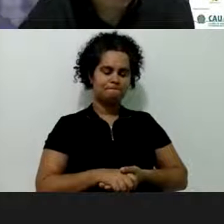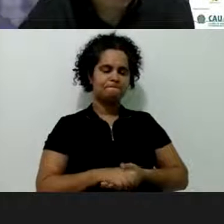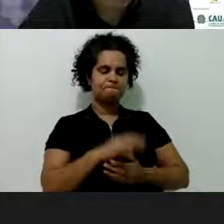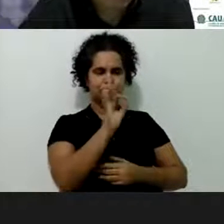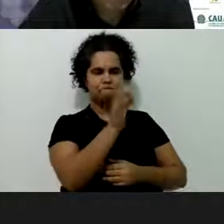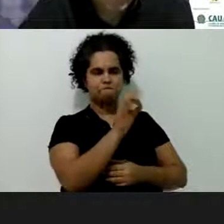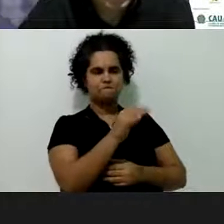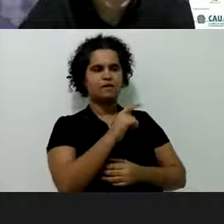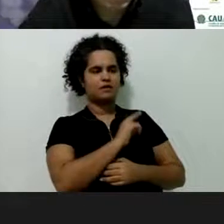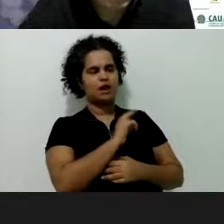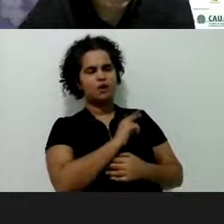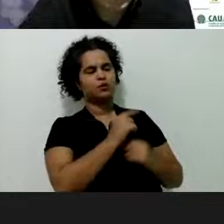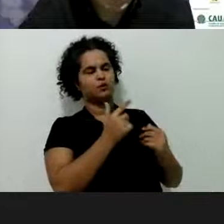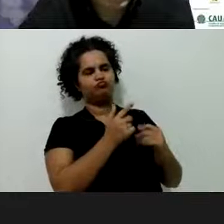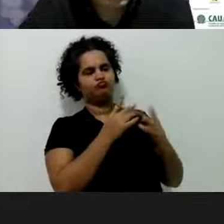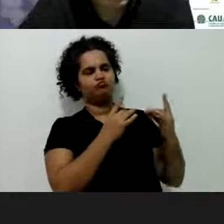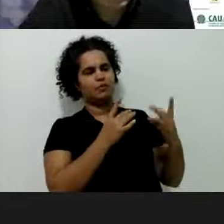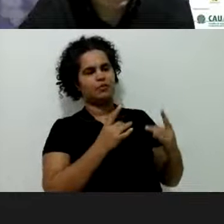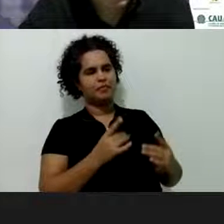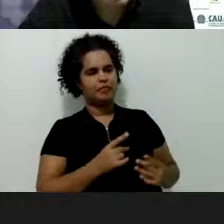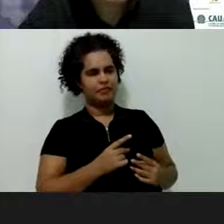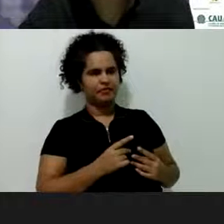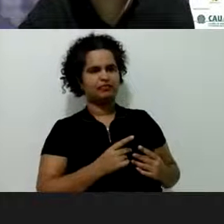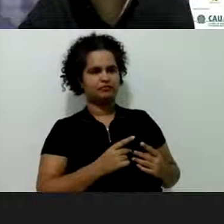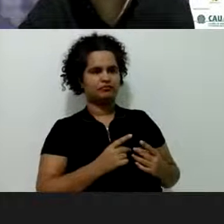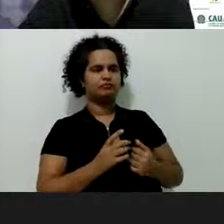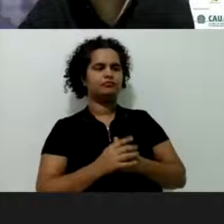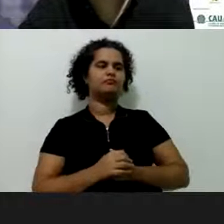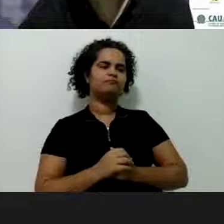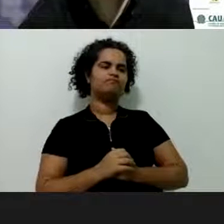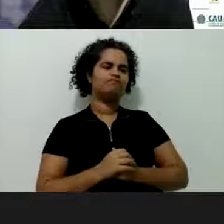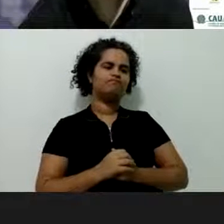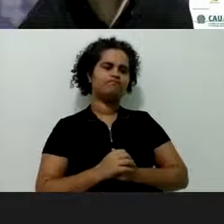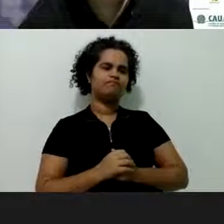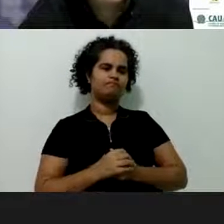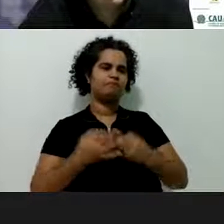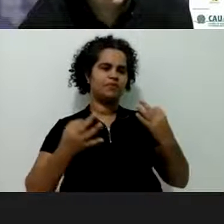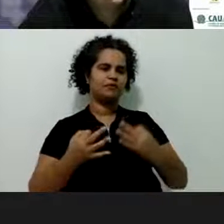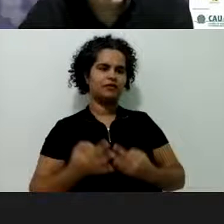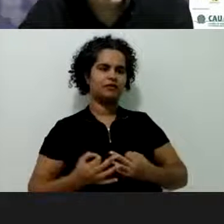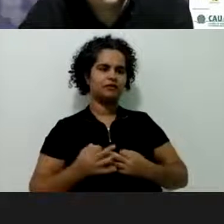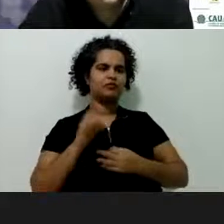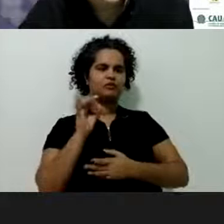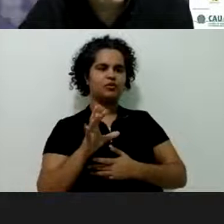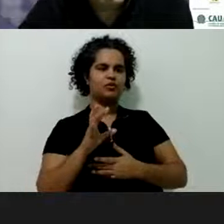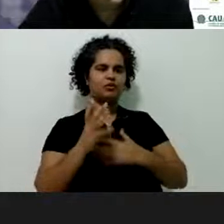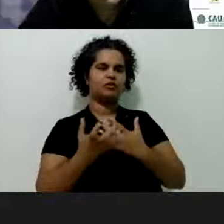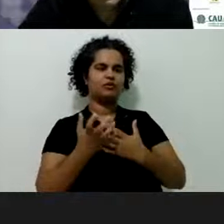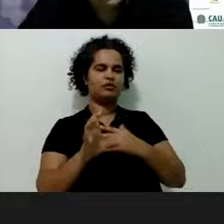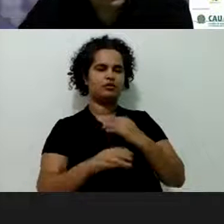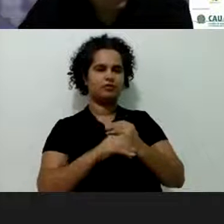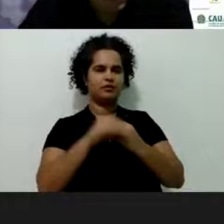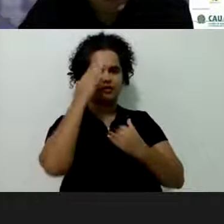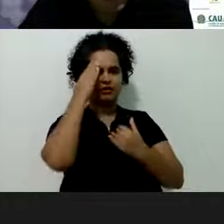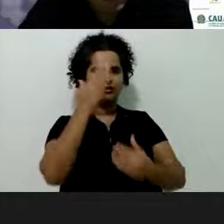suas particularidades em função do suporte, né? Perfeito. Então, Adriana, era isso mesmo. Obrigada, viu?